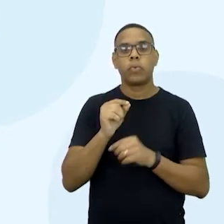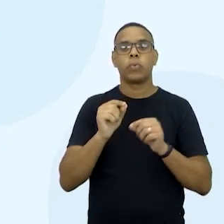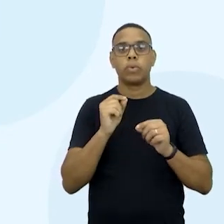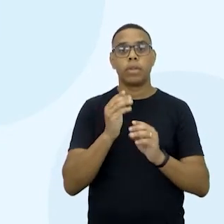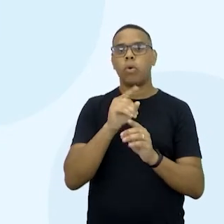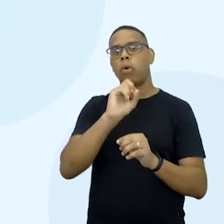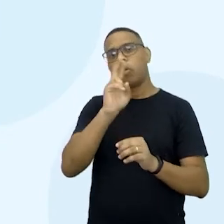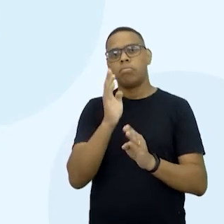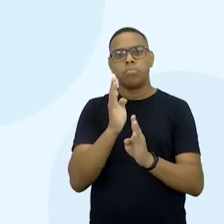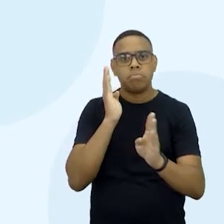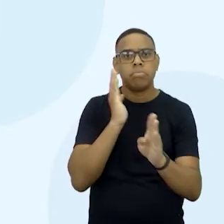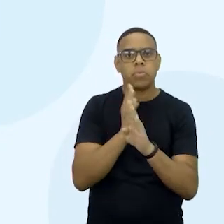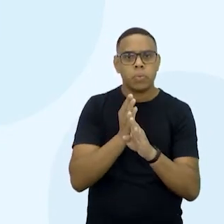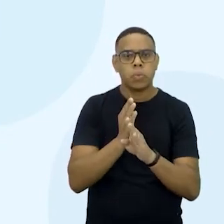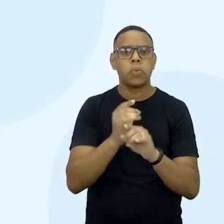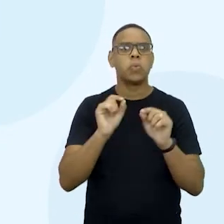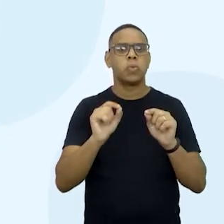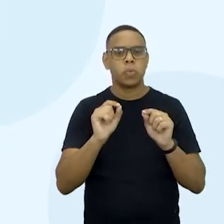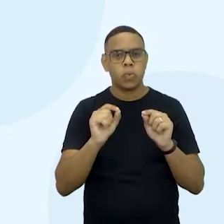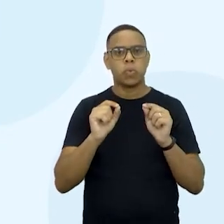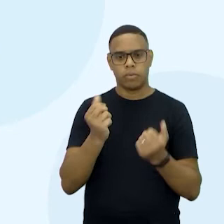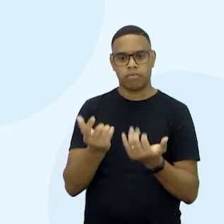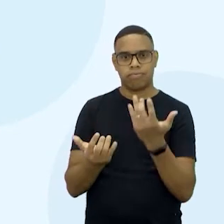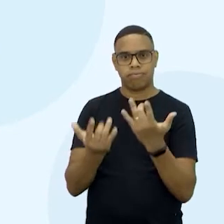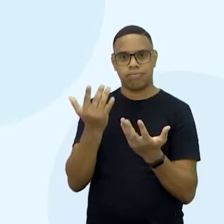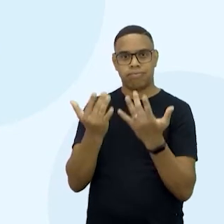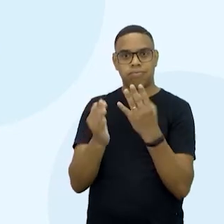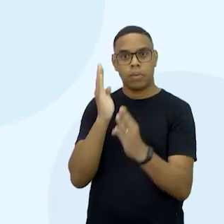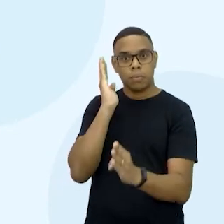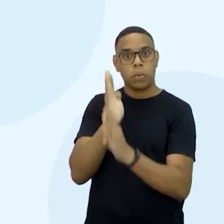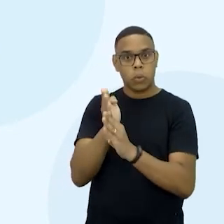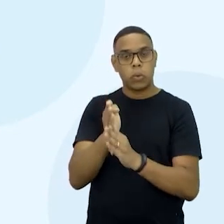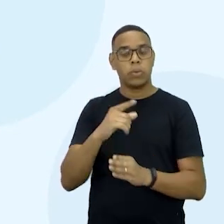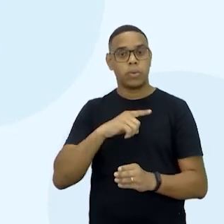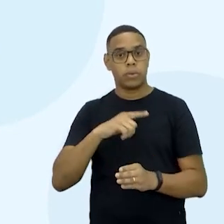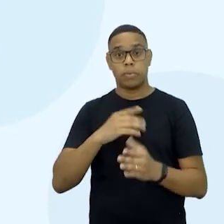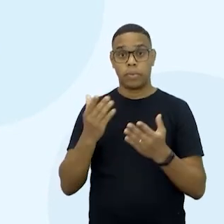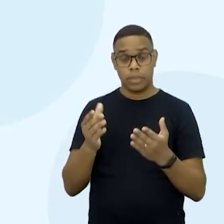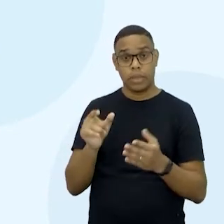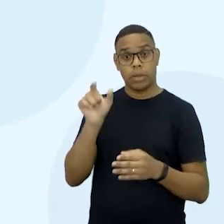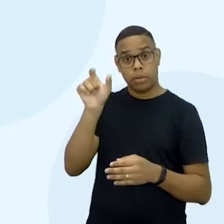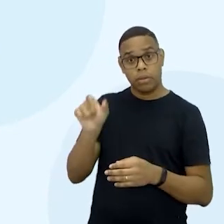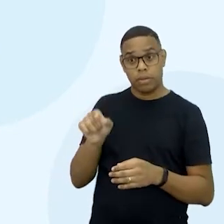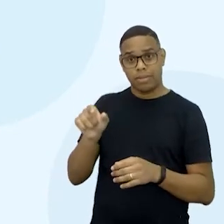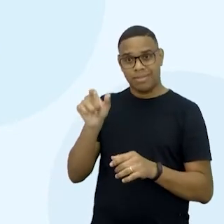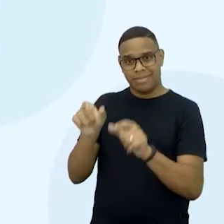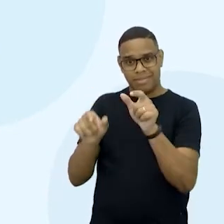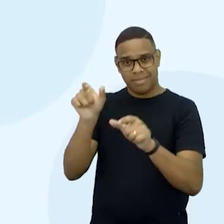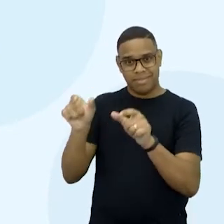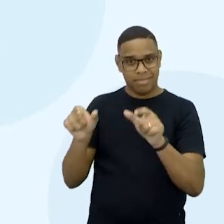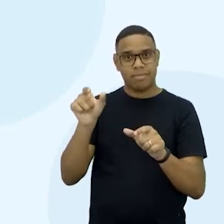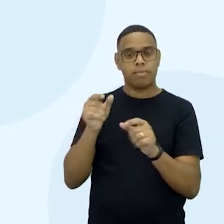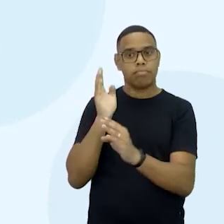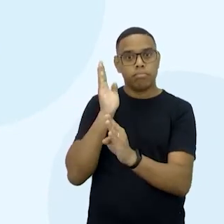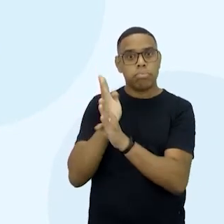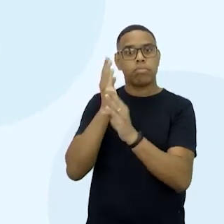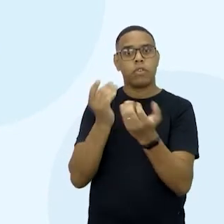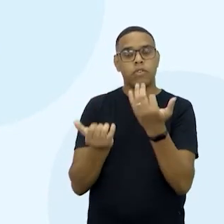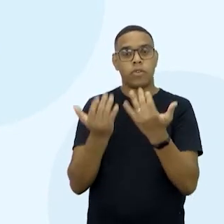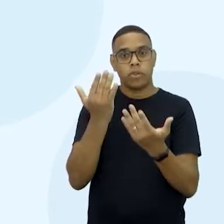não mas a descoberta né a gente já tem a descoberta do fogo e aí então esses indivíduos esses hominídeos